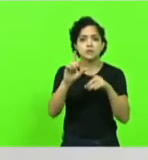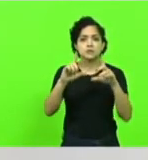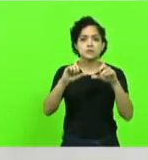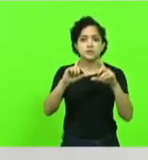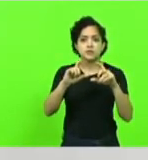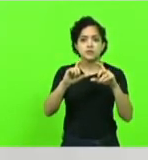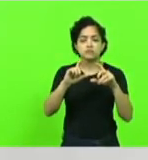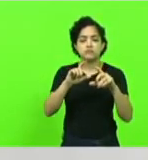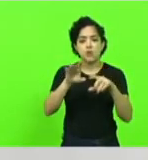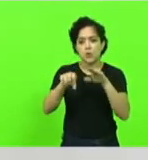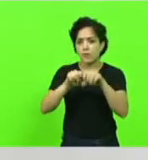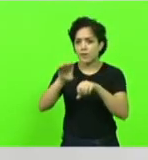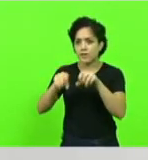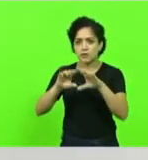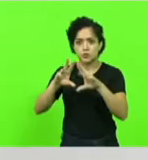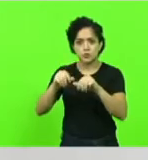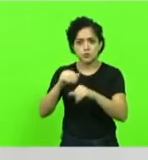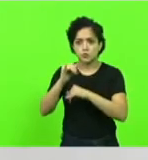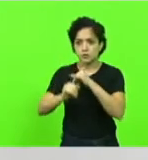social.